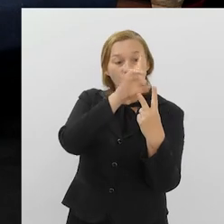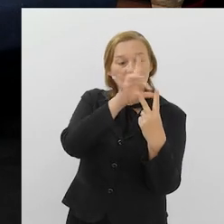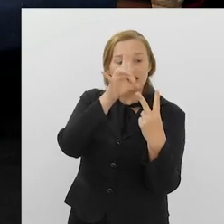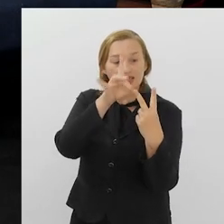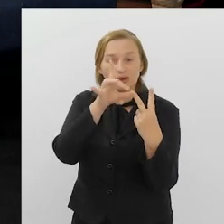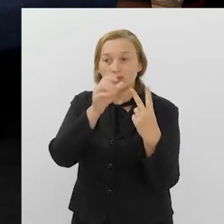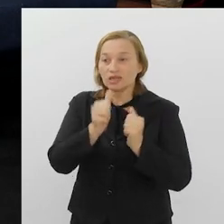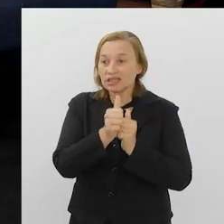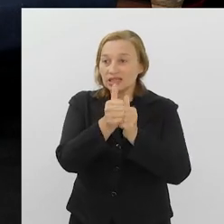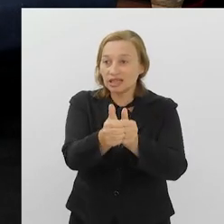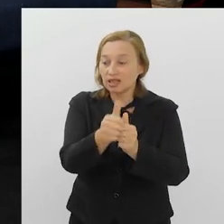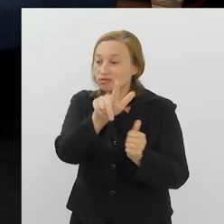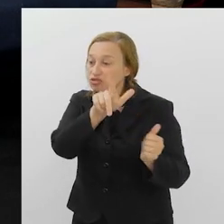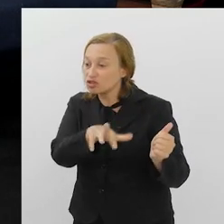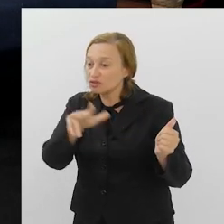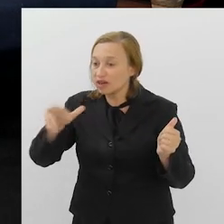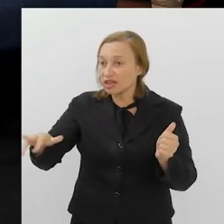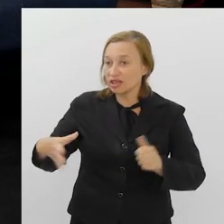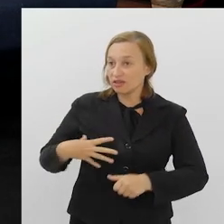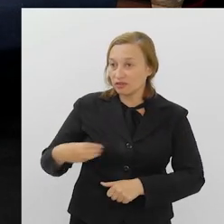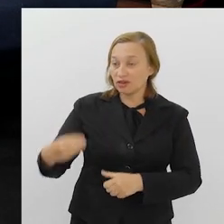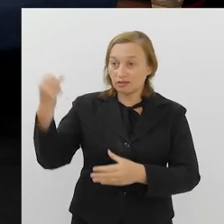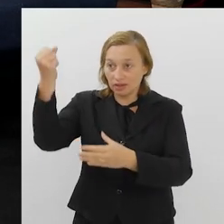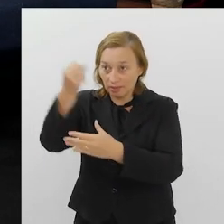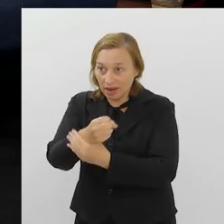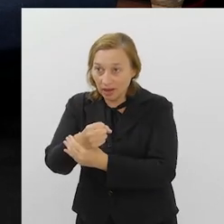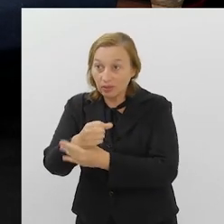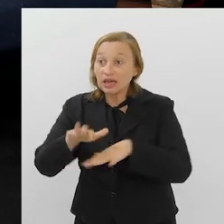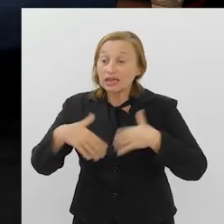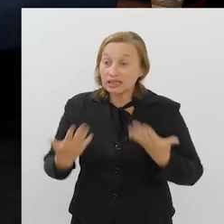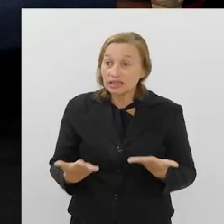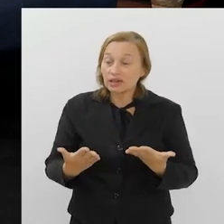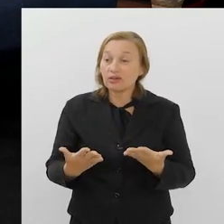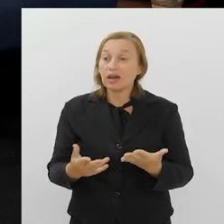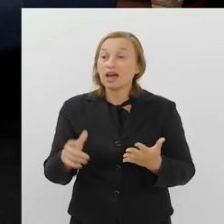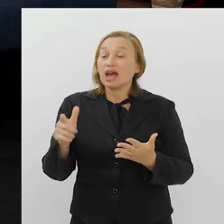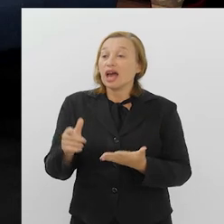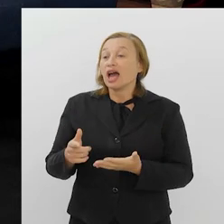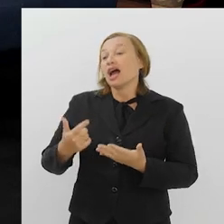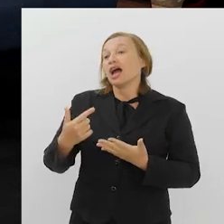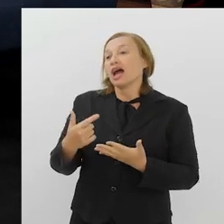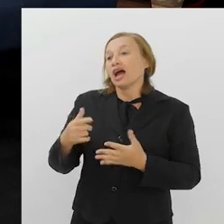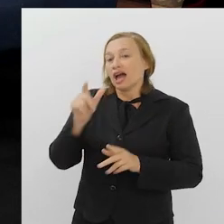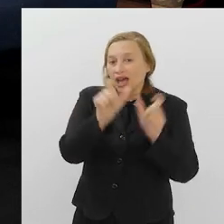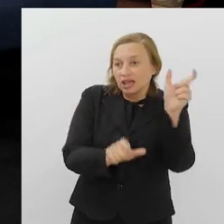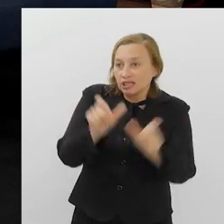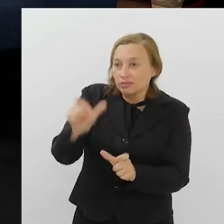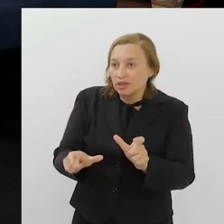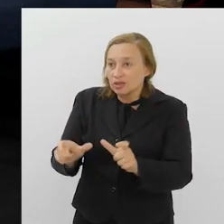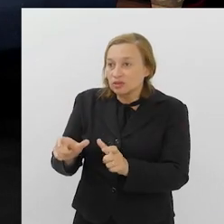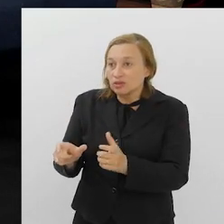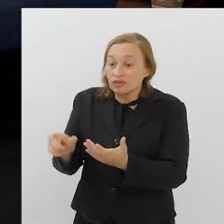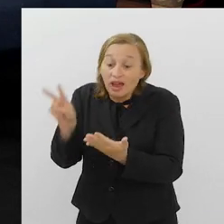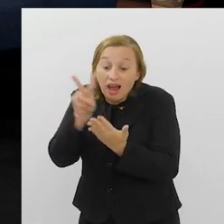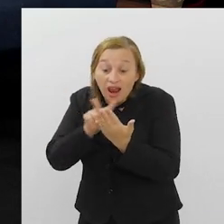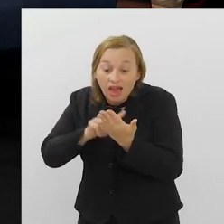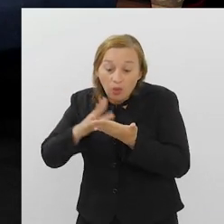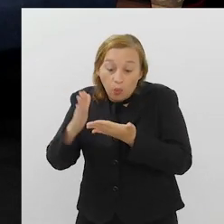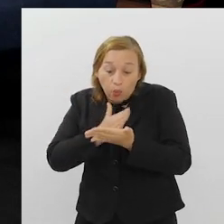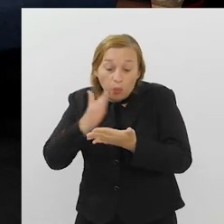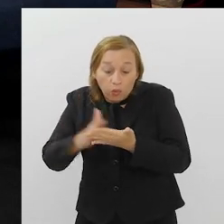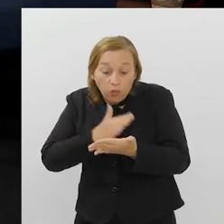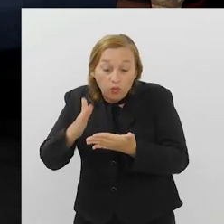aprendizado é o que eu mais gosto na fira Porque aí as pessoas saem dali pras livrarias que nós temos lá